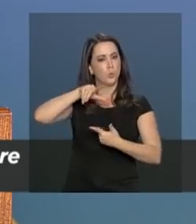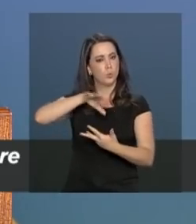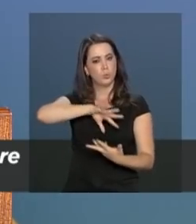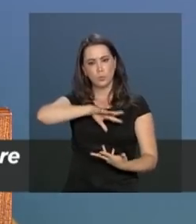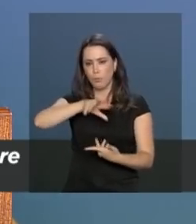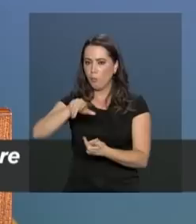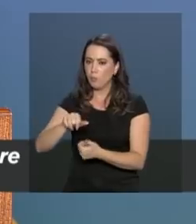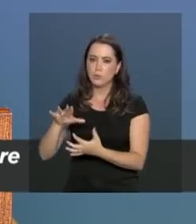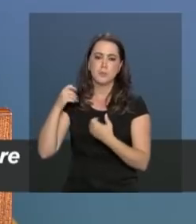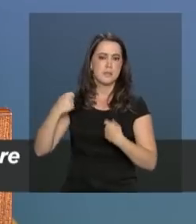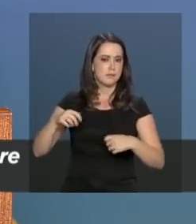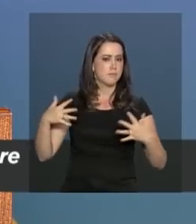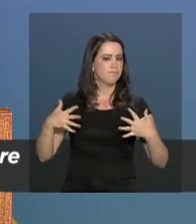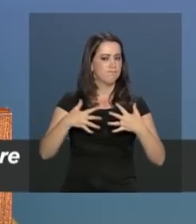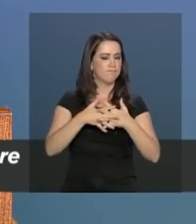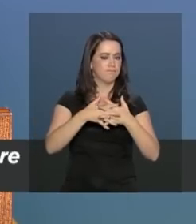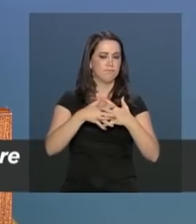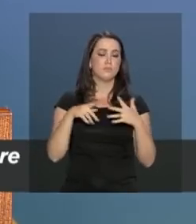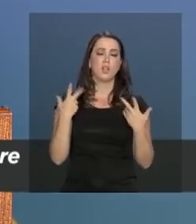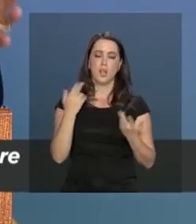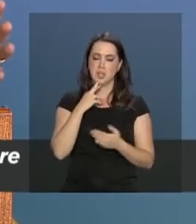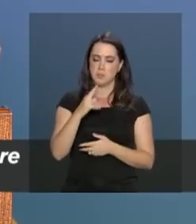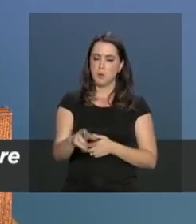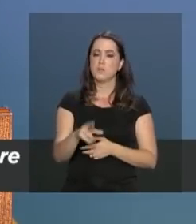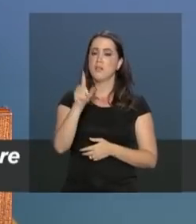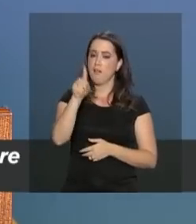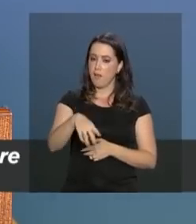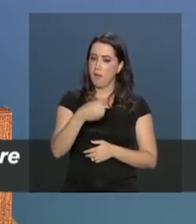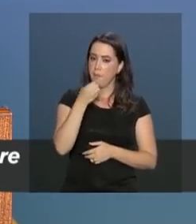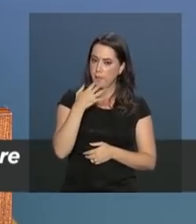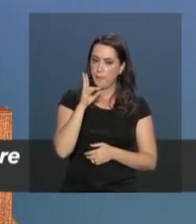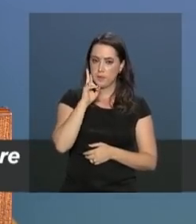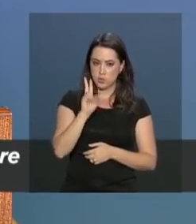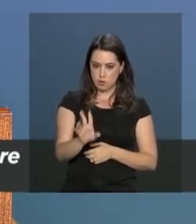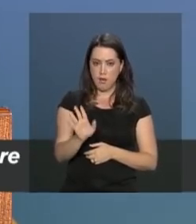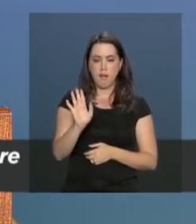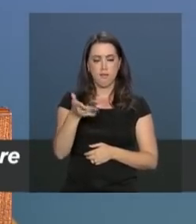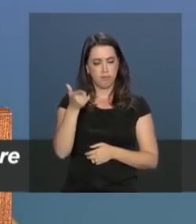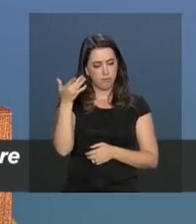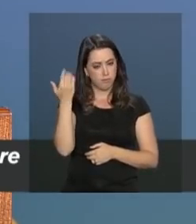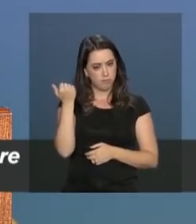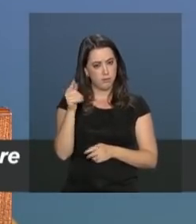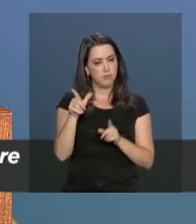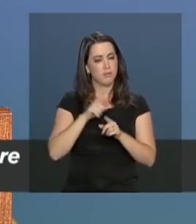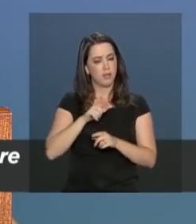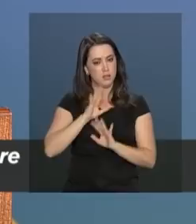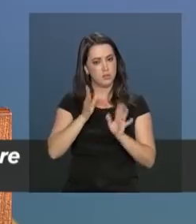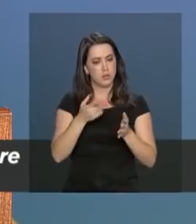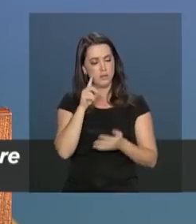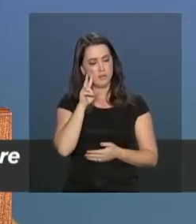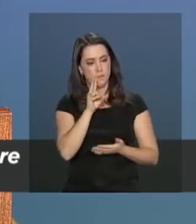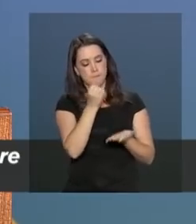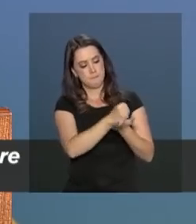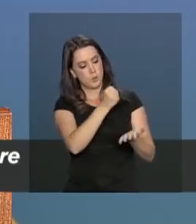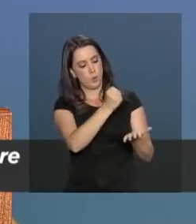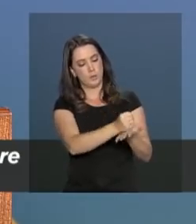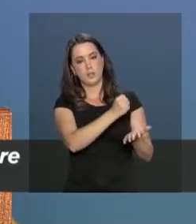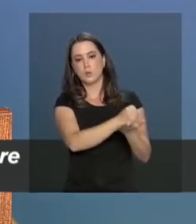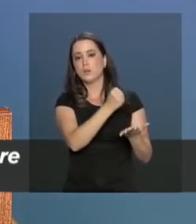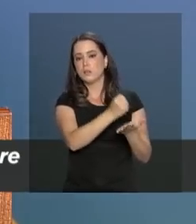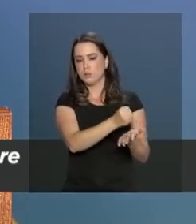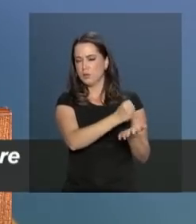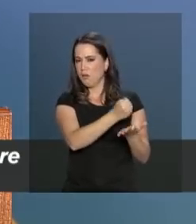campos e isso tem dado resultado tanto do resultado que os senhores e senhoras viram quantos contratos hoje foram